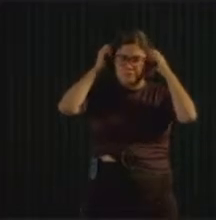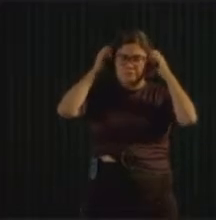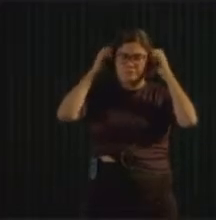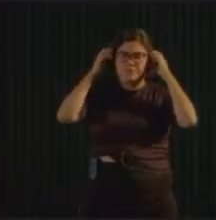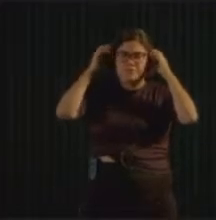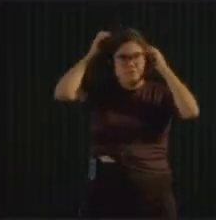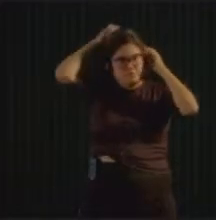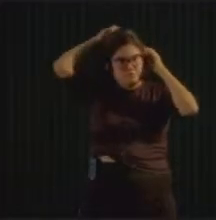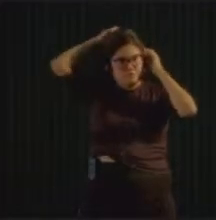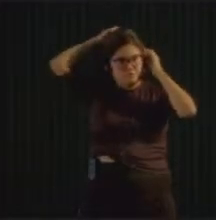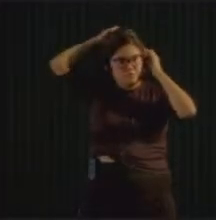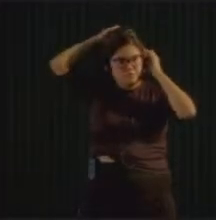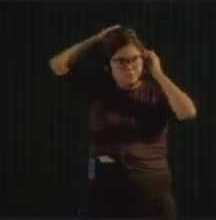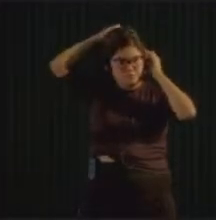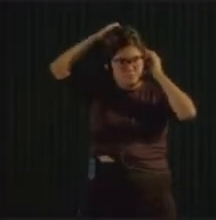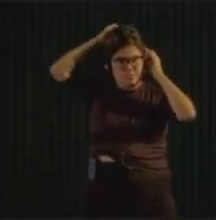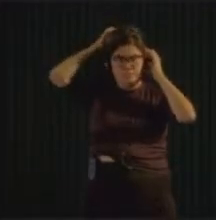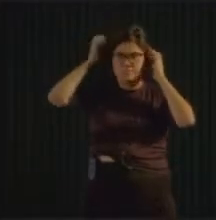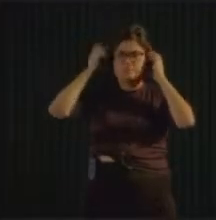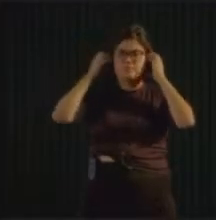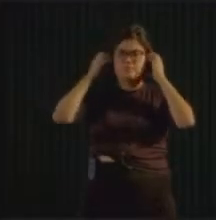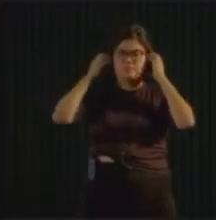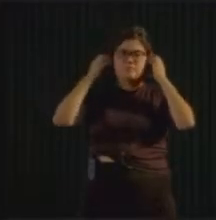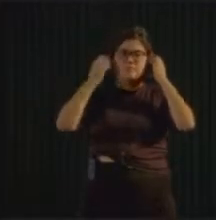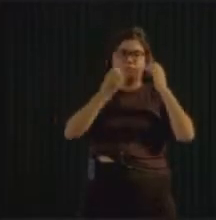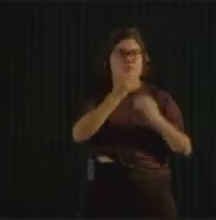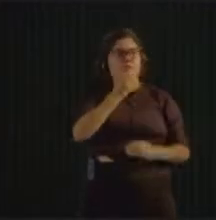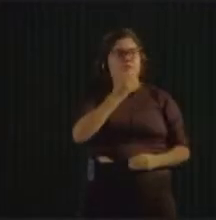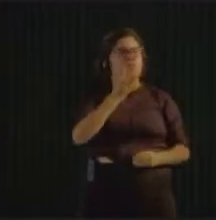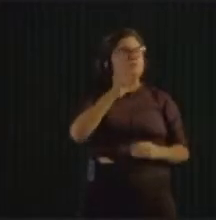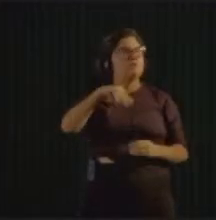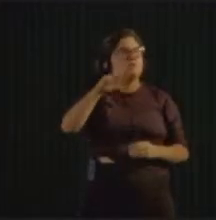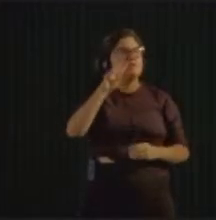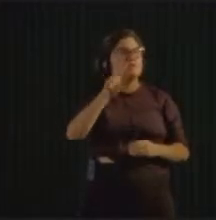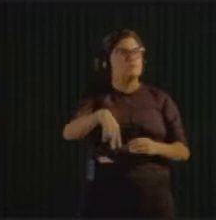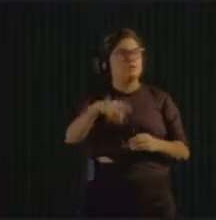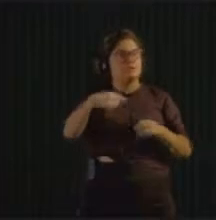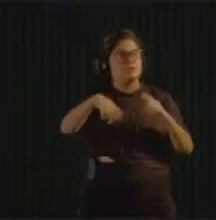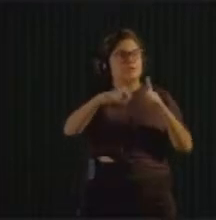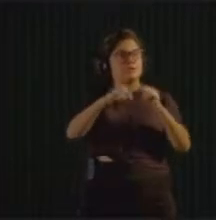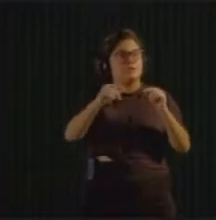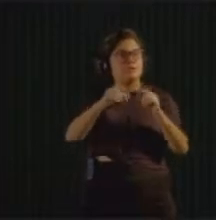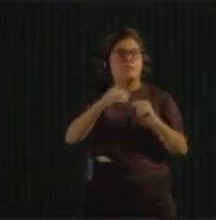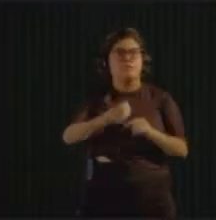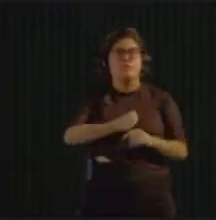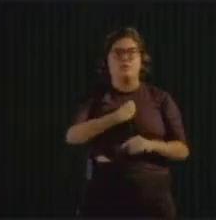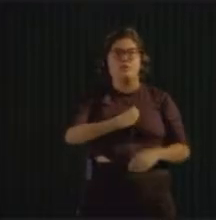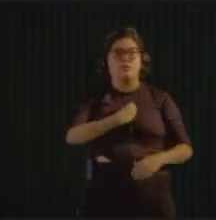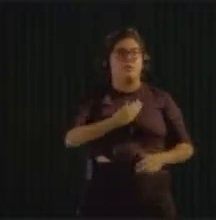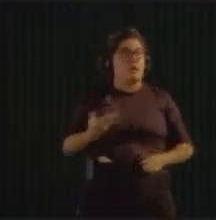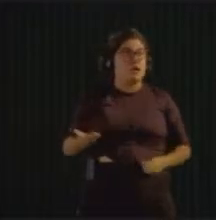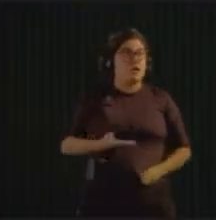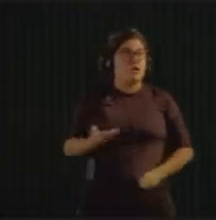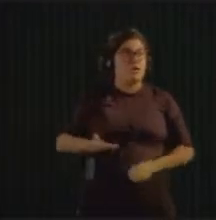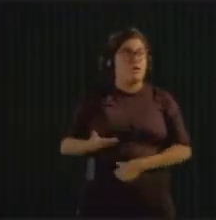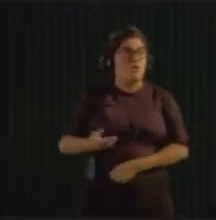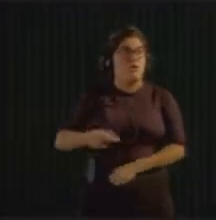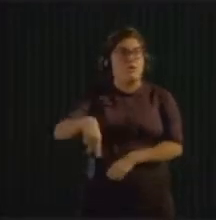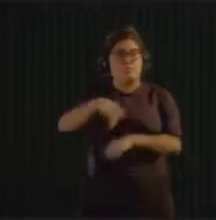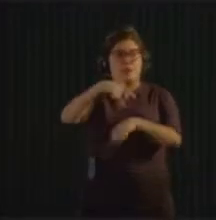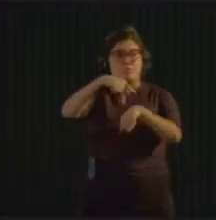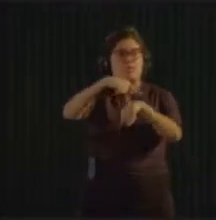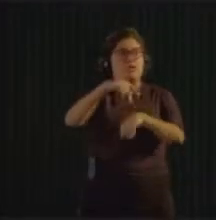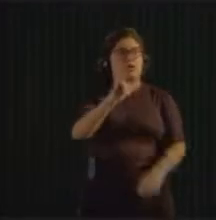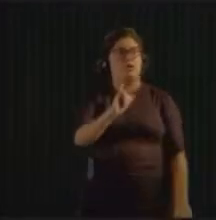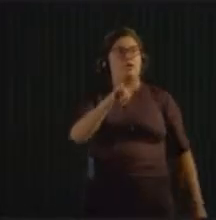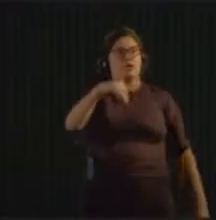Meu nome é Paul Materson, eu moro em Indonésia para o momento, então estamos broadcasting isso de Indonésia. E essa é a segunda